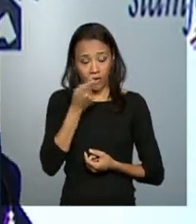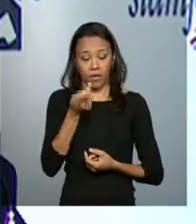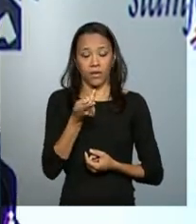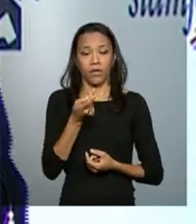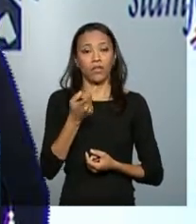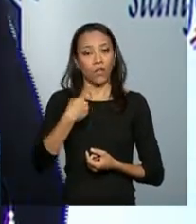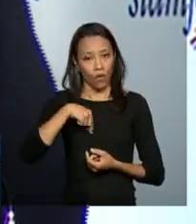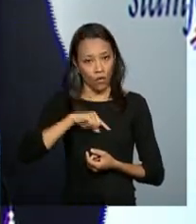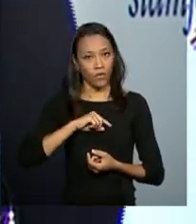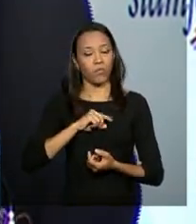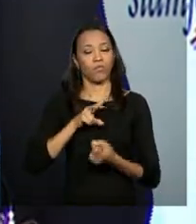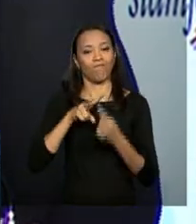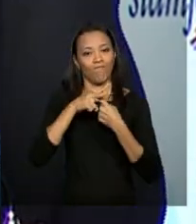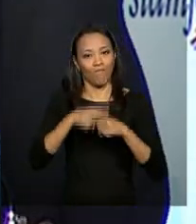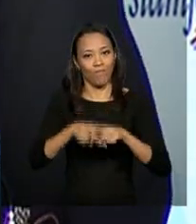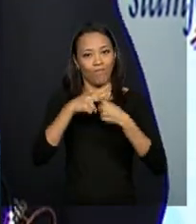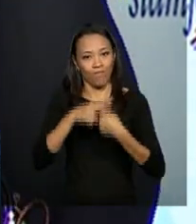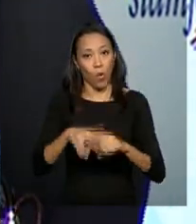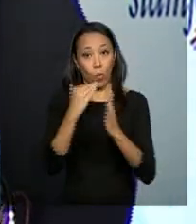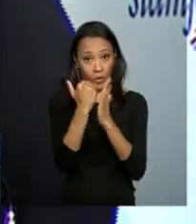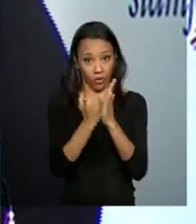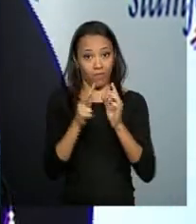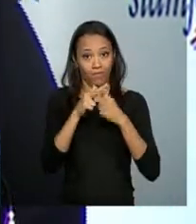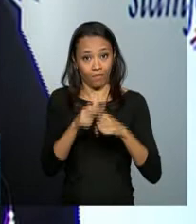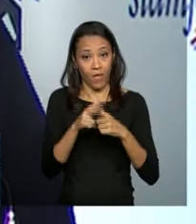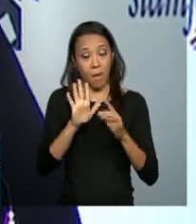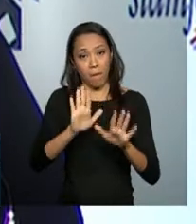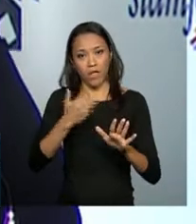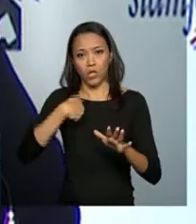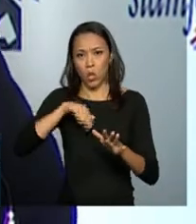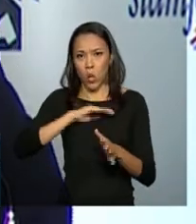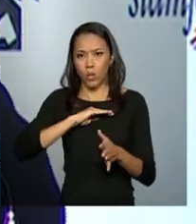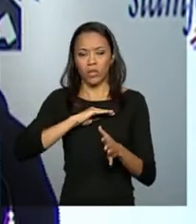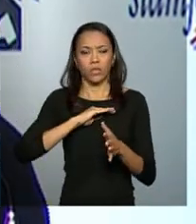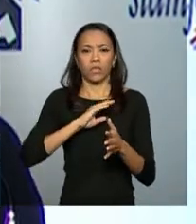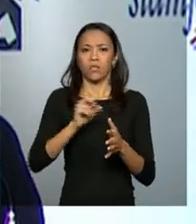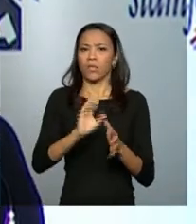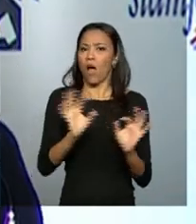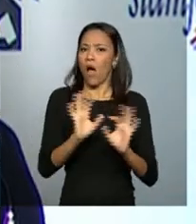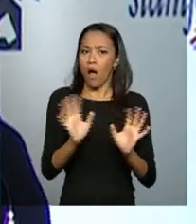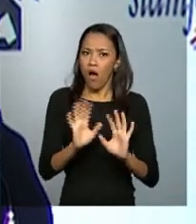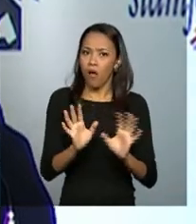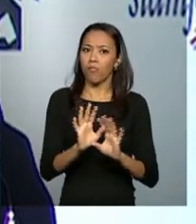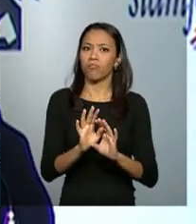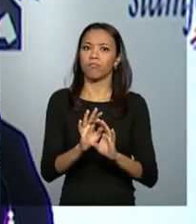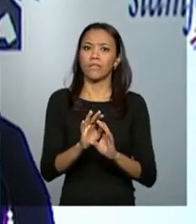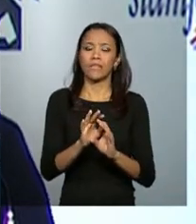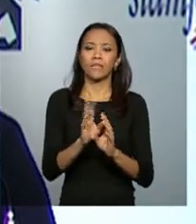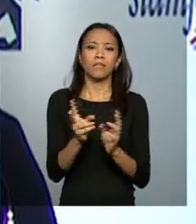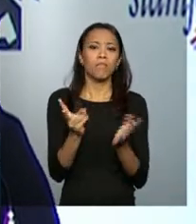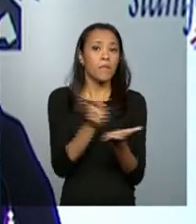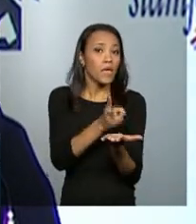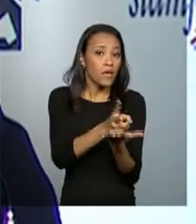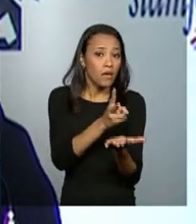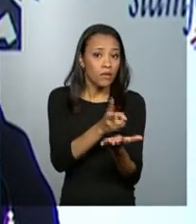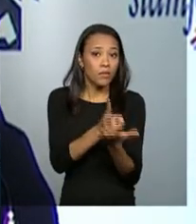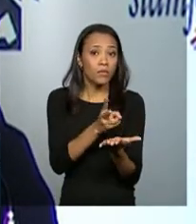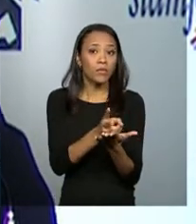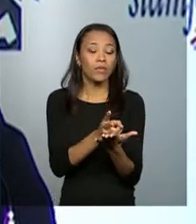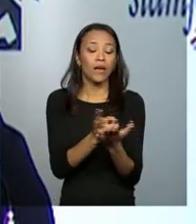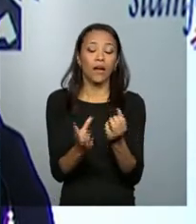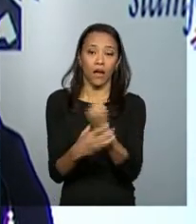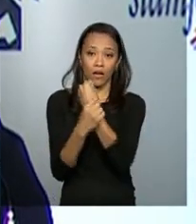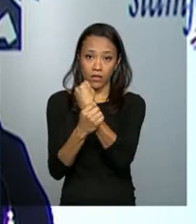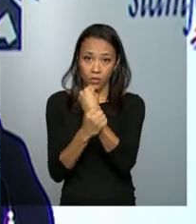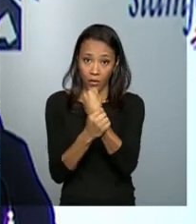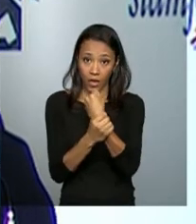fazendo ajustes, mas nós não abdicamos nem abdicaremos de estabelecer em simultâneo as condições para